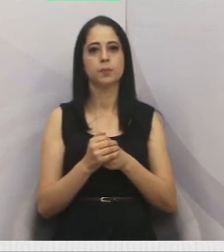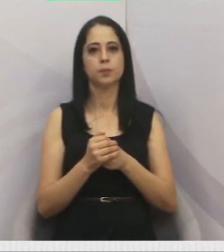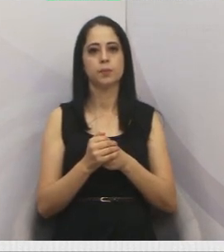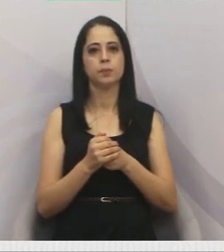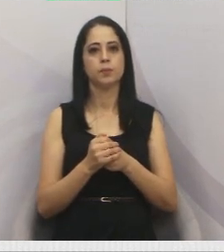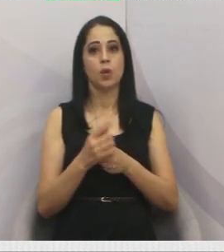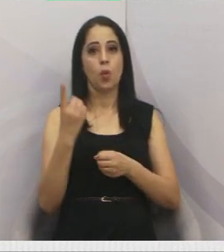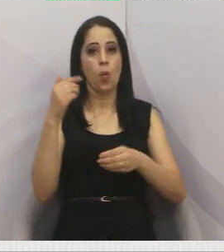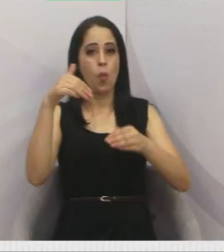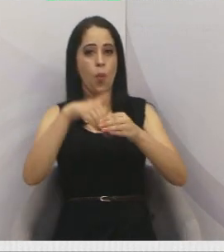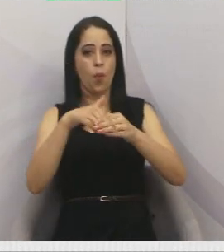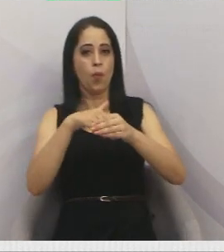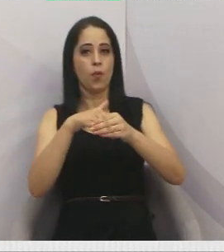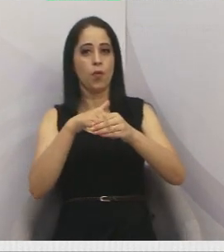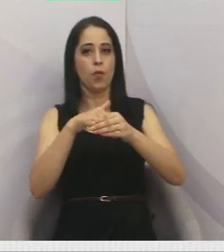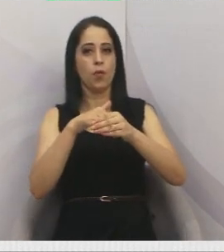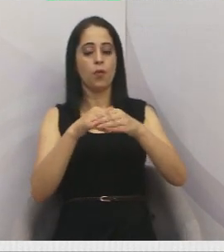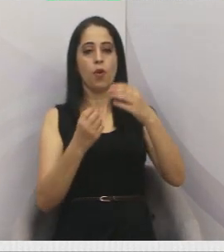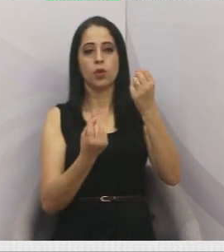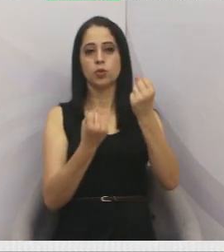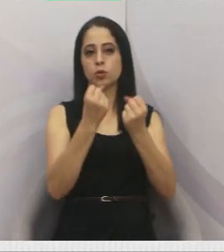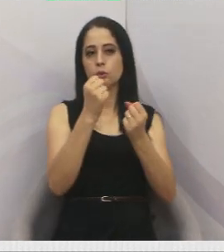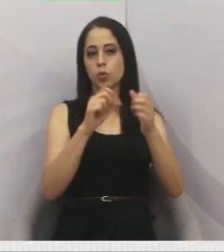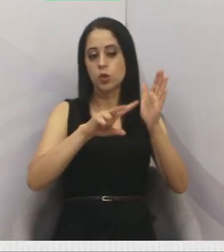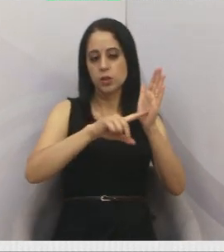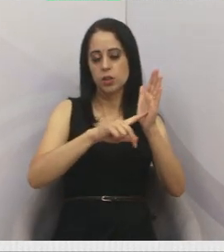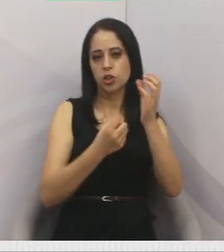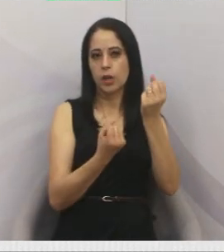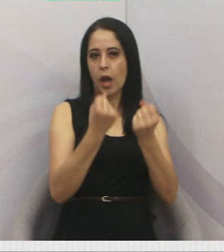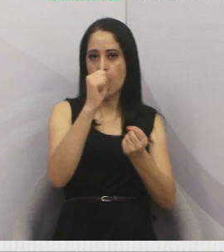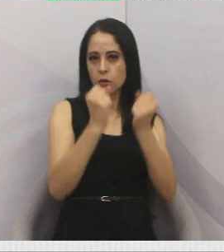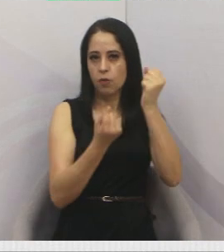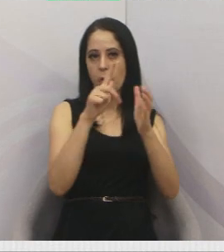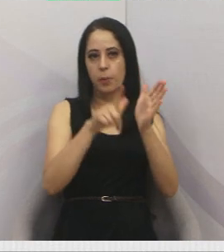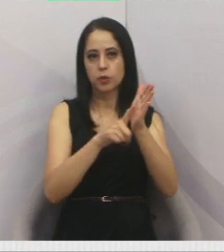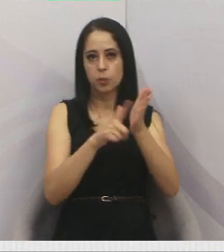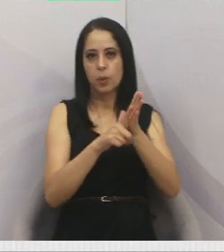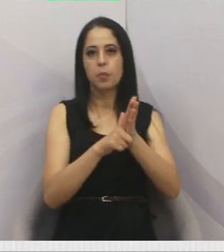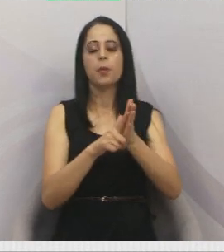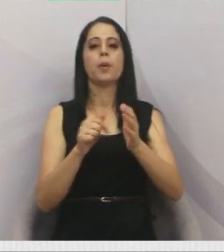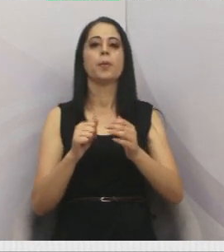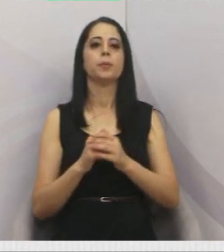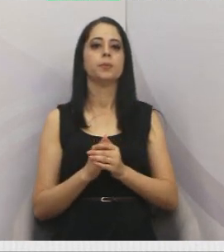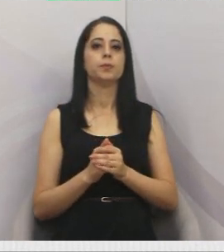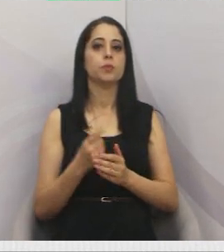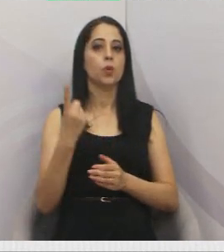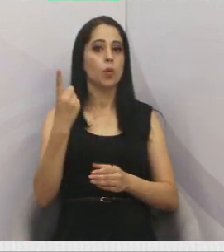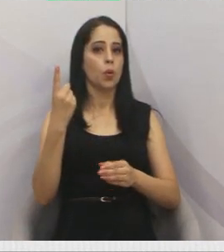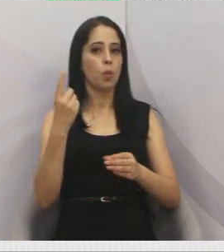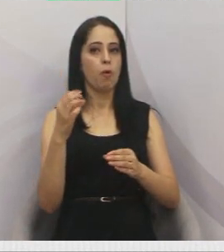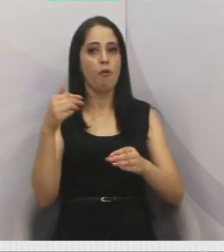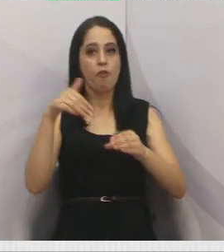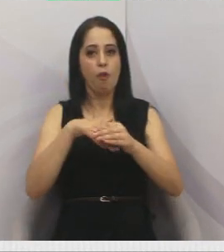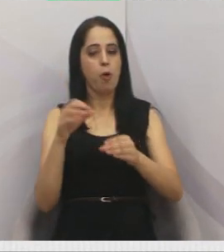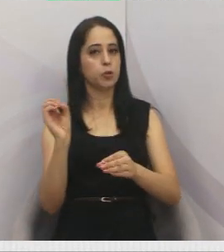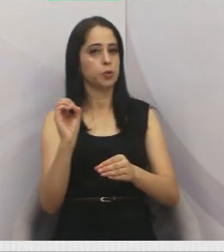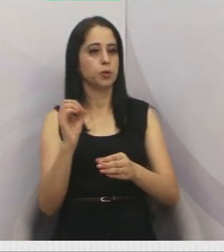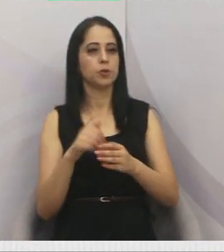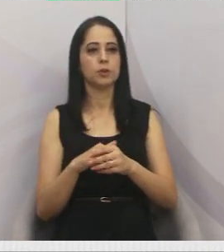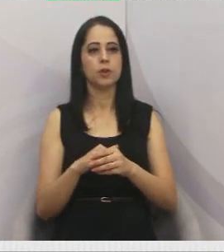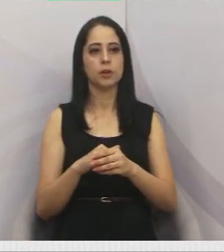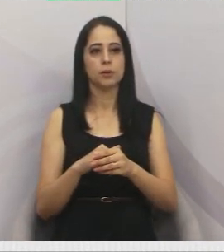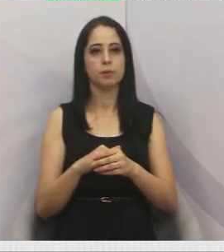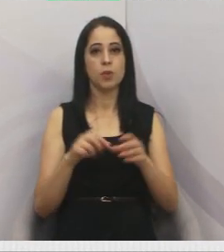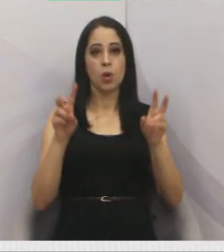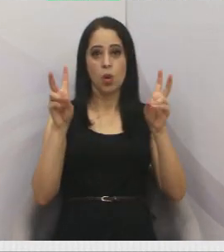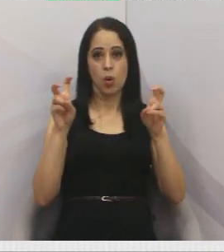Sindical, um voto para Sindicato dos Papeleiros. Segmento Empresas e Entidades Profissionais, voto em branco.